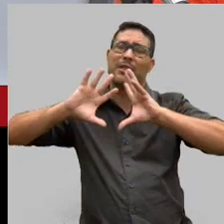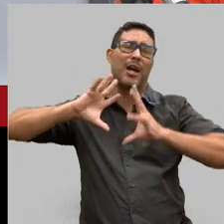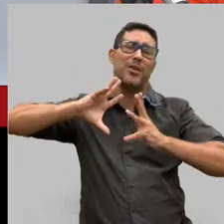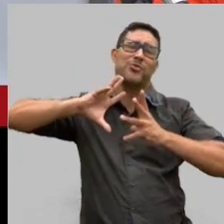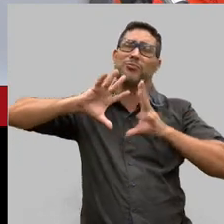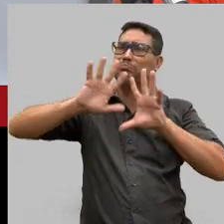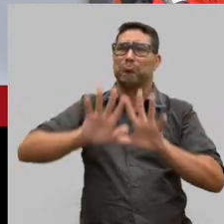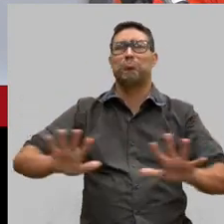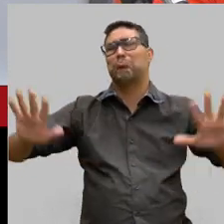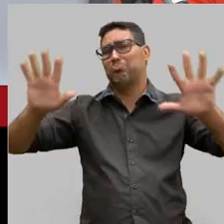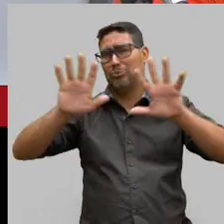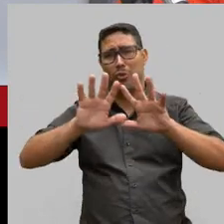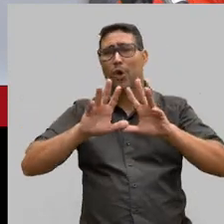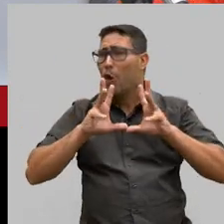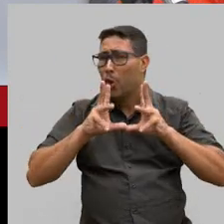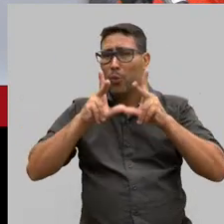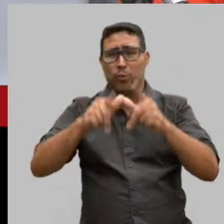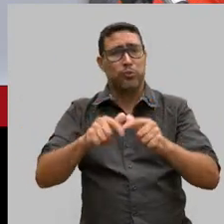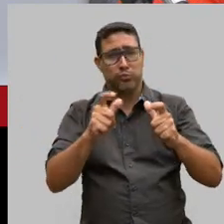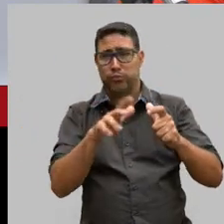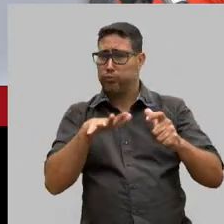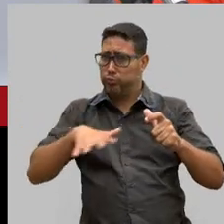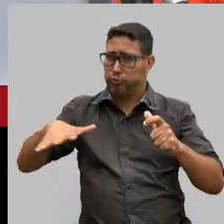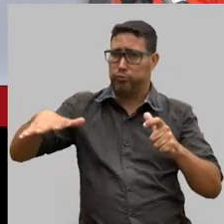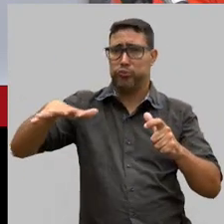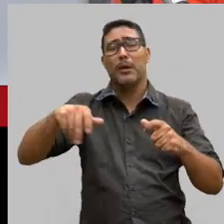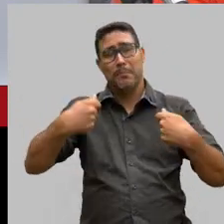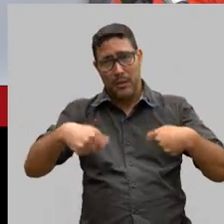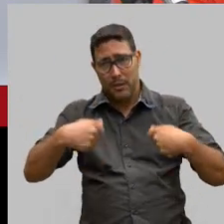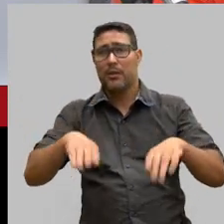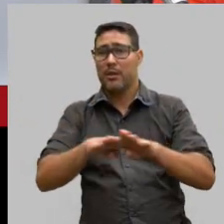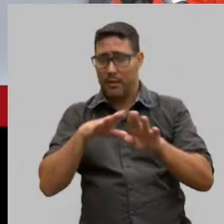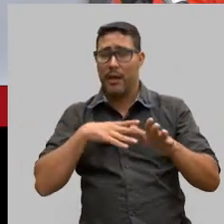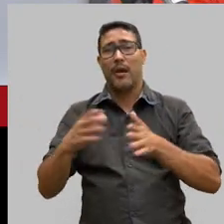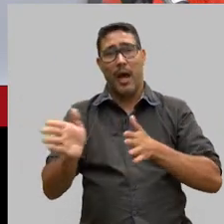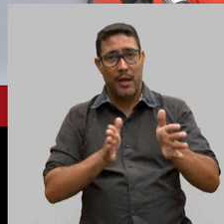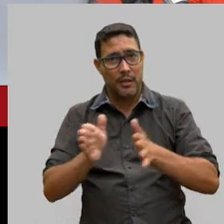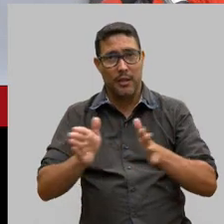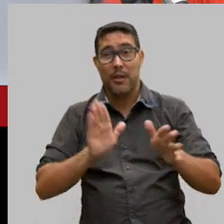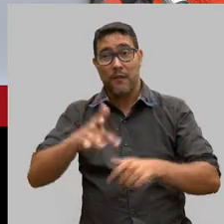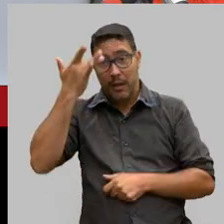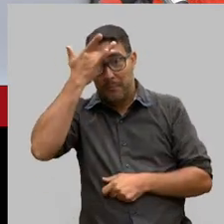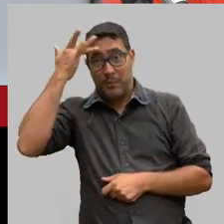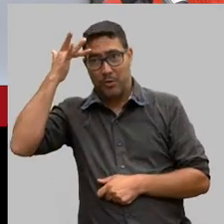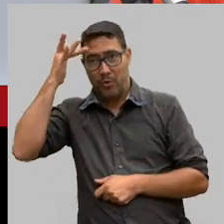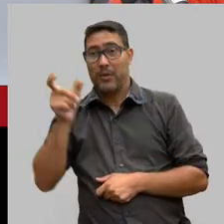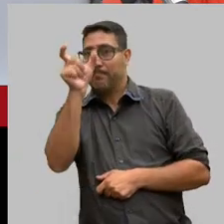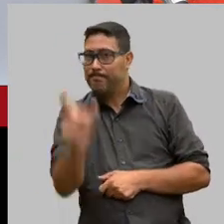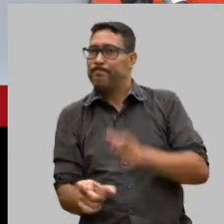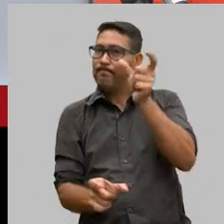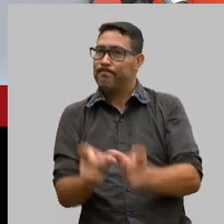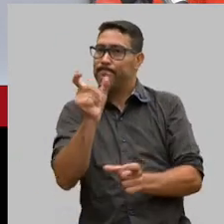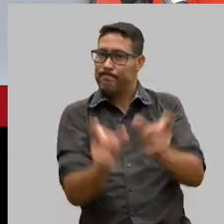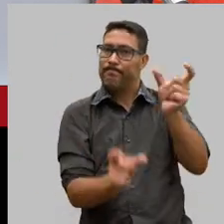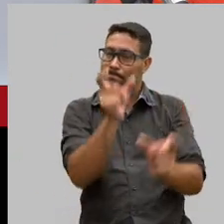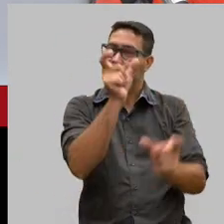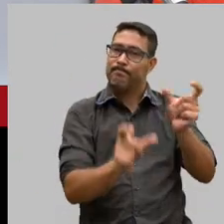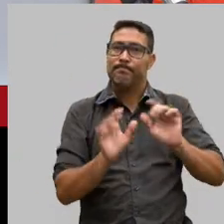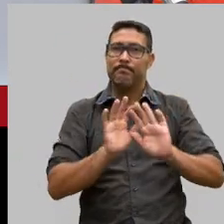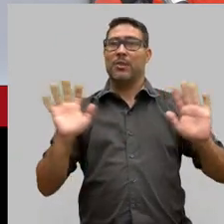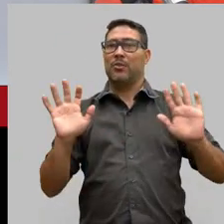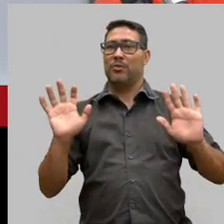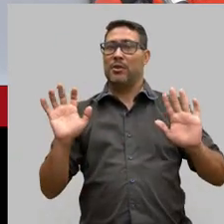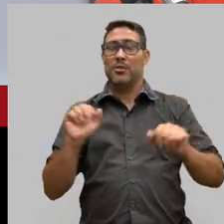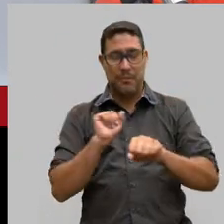os lugares precisam ser acessíveis para pessoas para pessoas para pessoas e a gente pode parar por